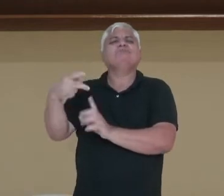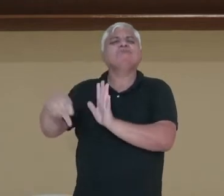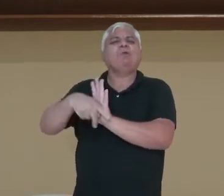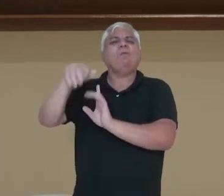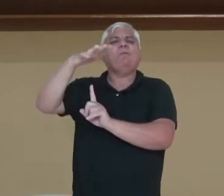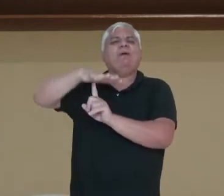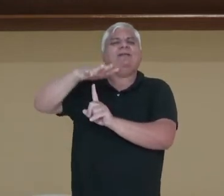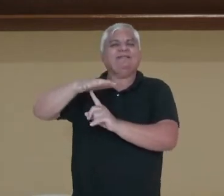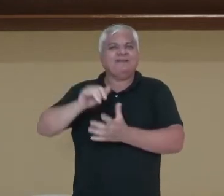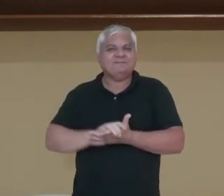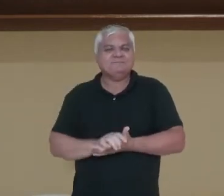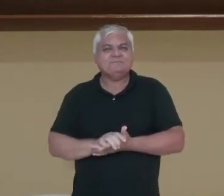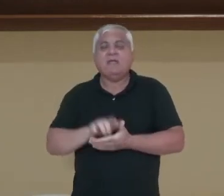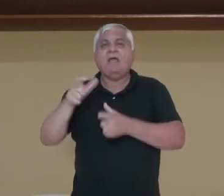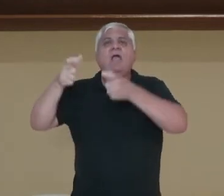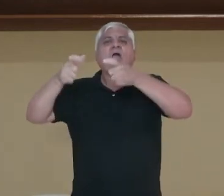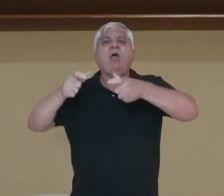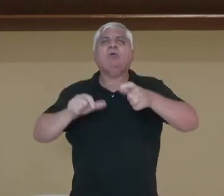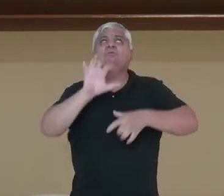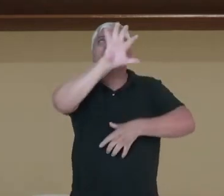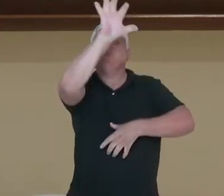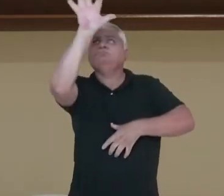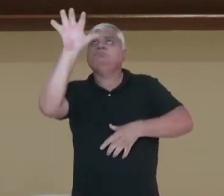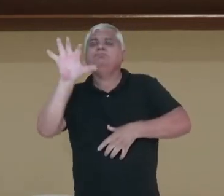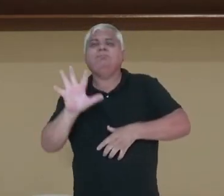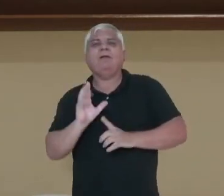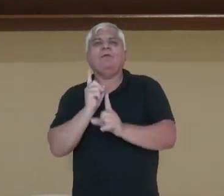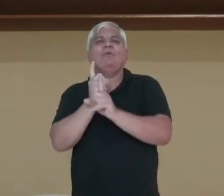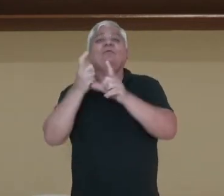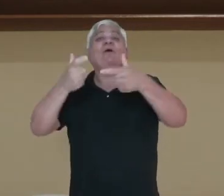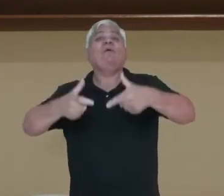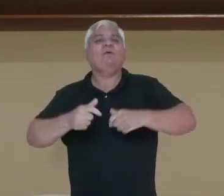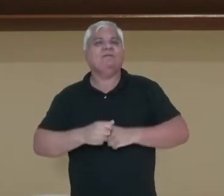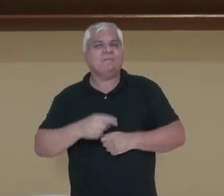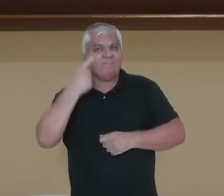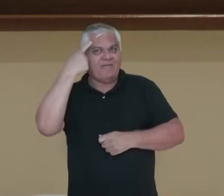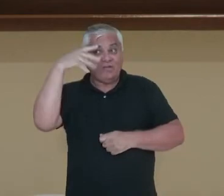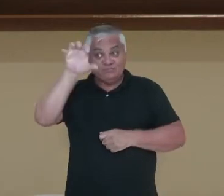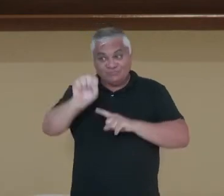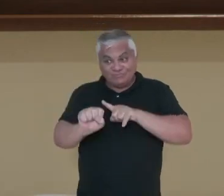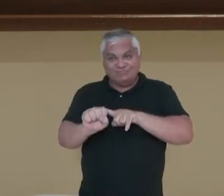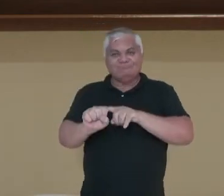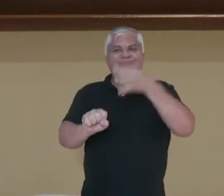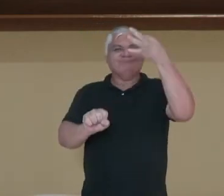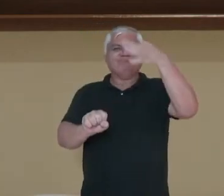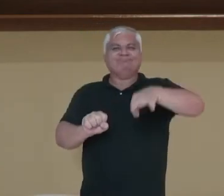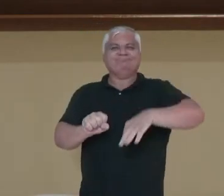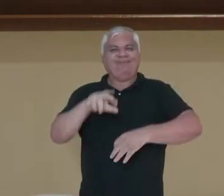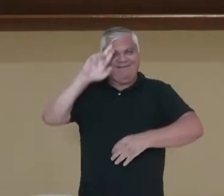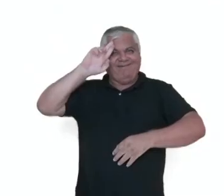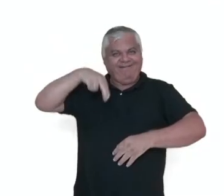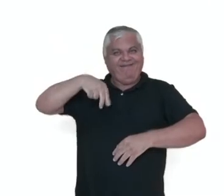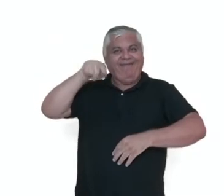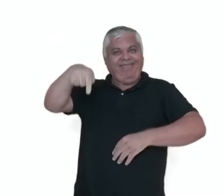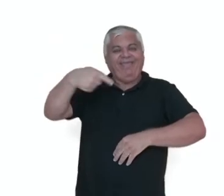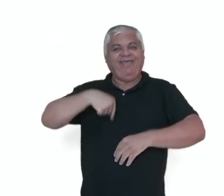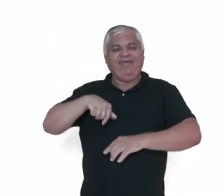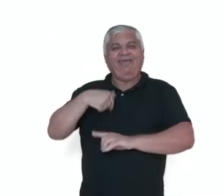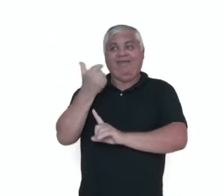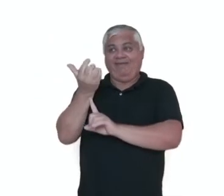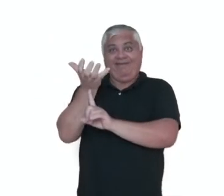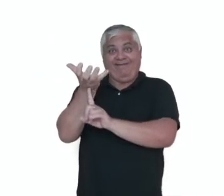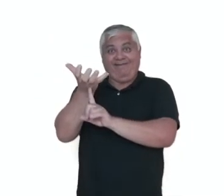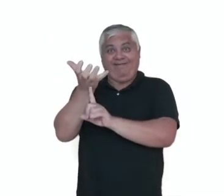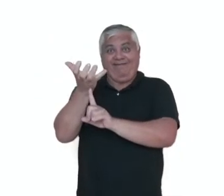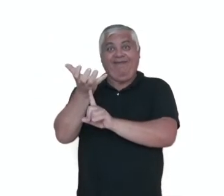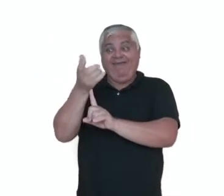Paraná? Qual é a região onde é encontrada? Bom, se você pensou no sul do Brasil, você tem razão. Araucária angustifolia é